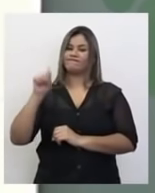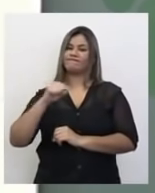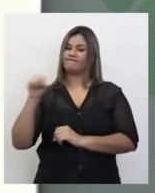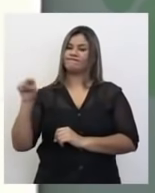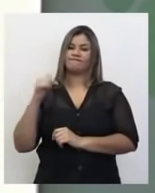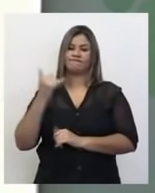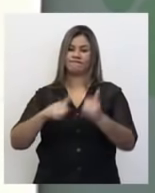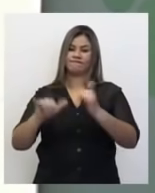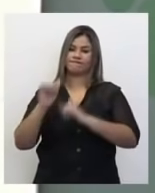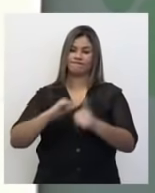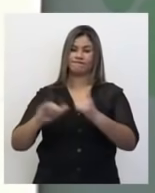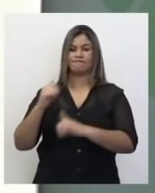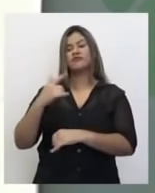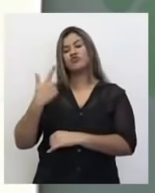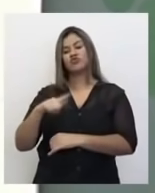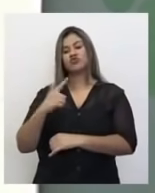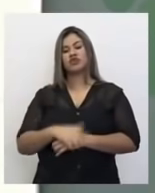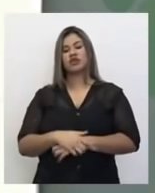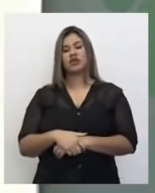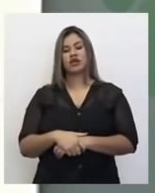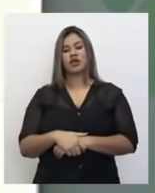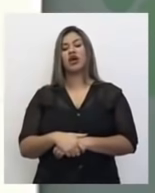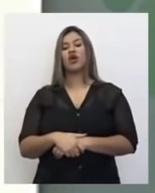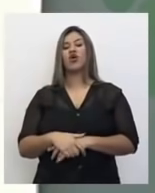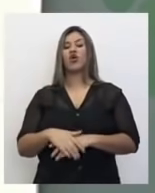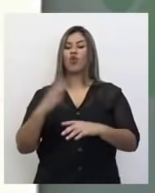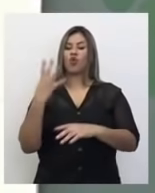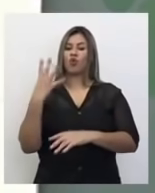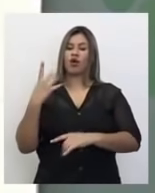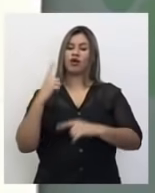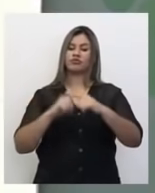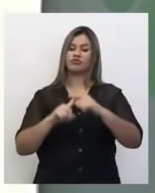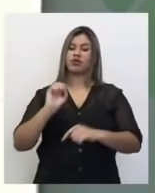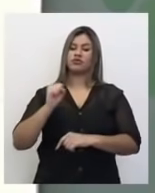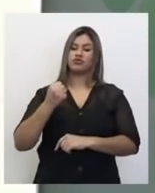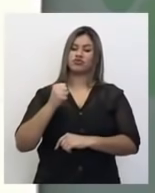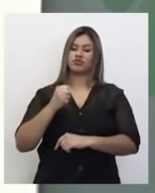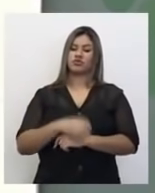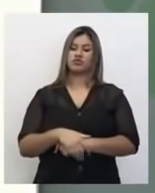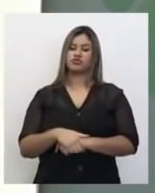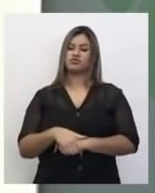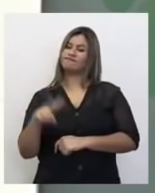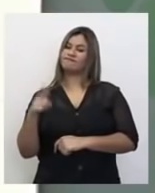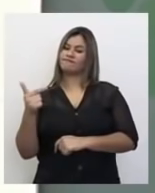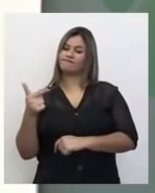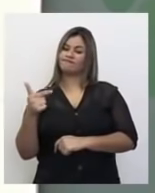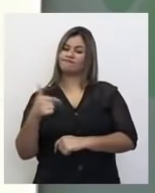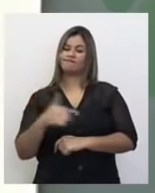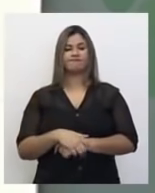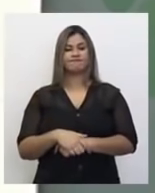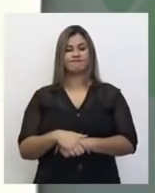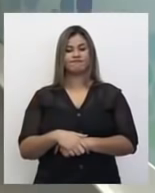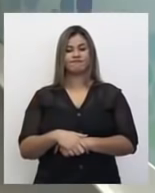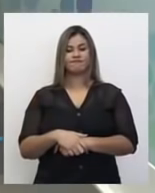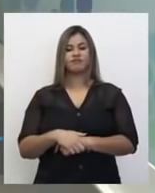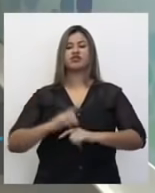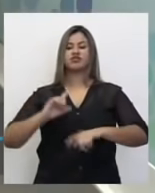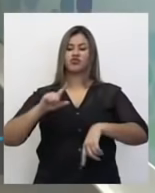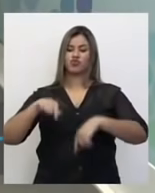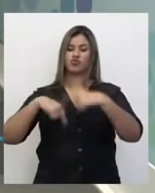não tá quatro. + 8 12, tá? E assim